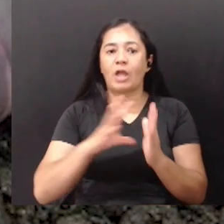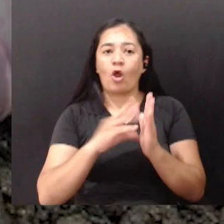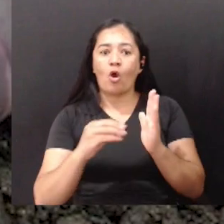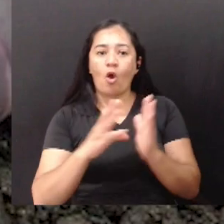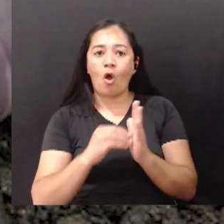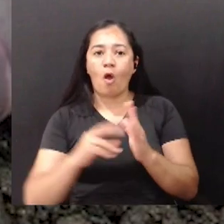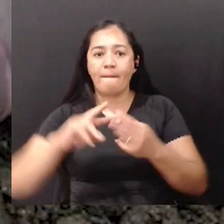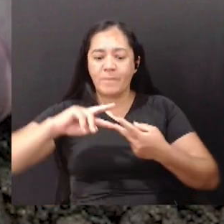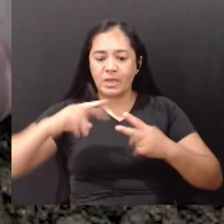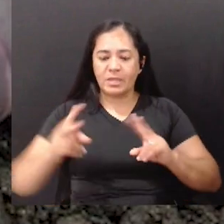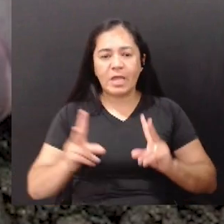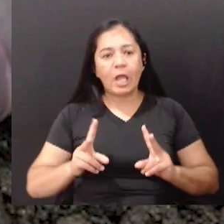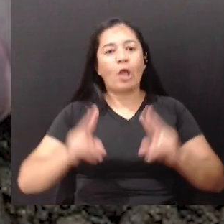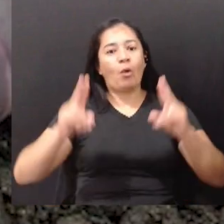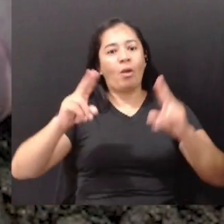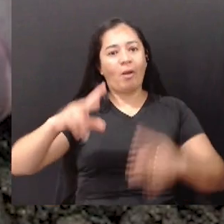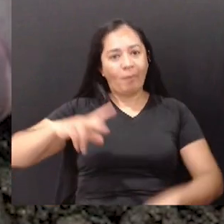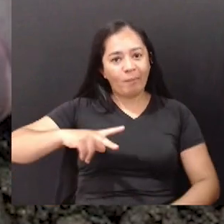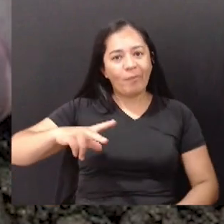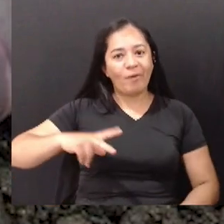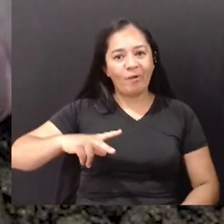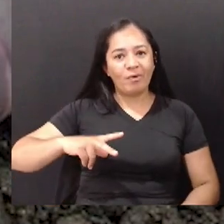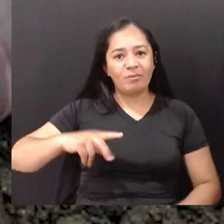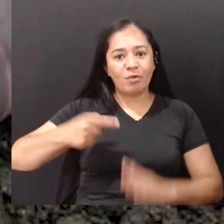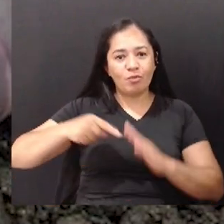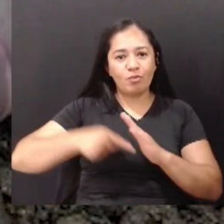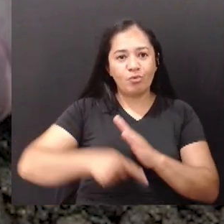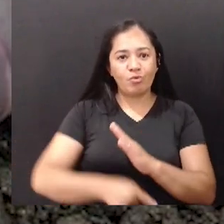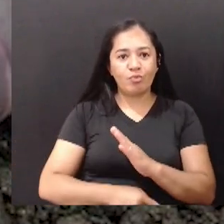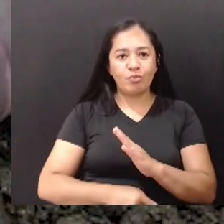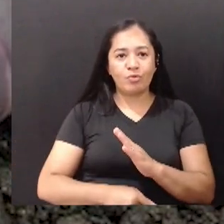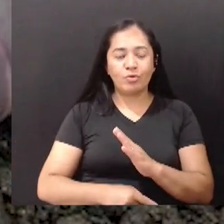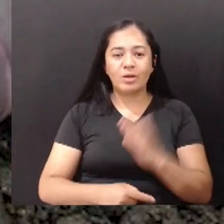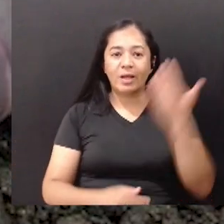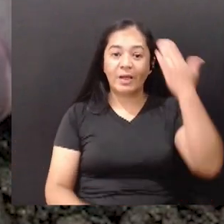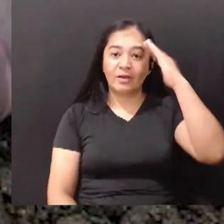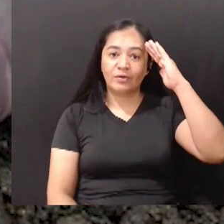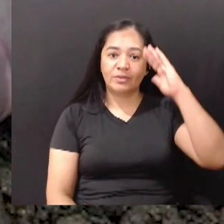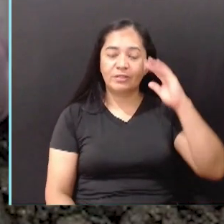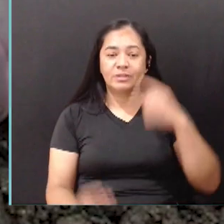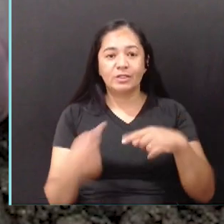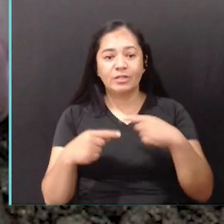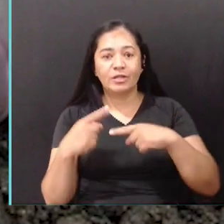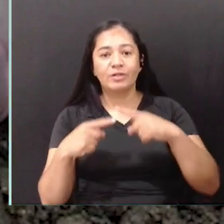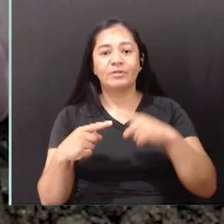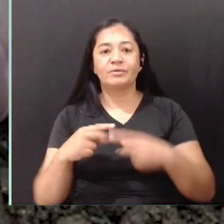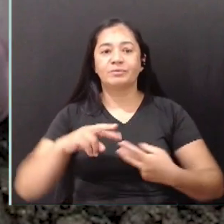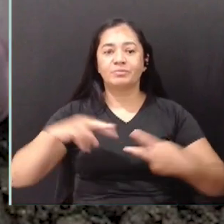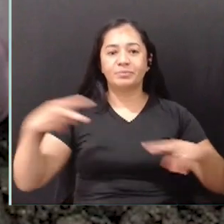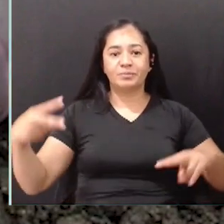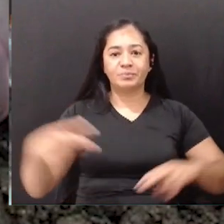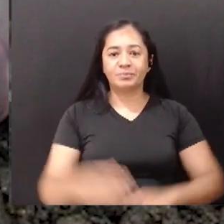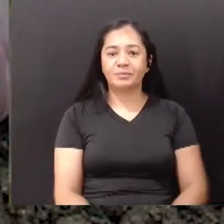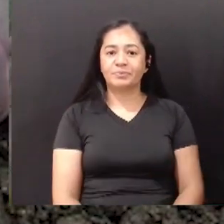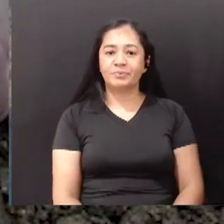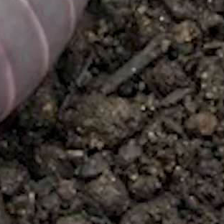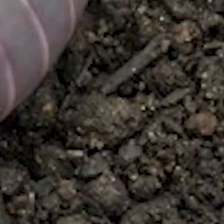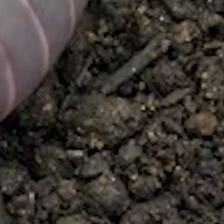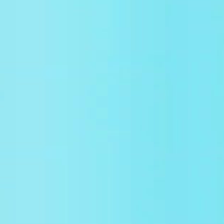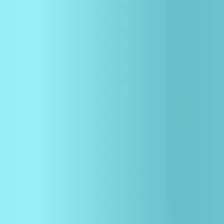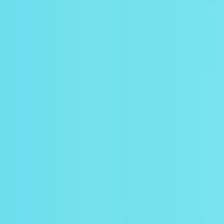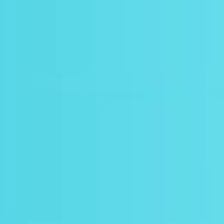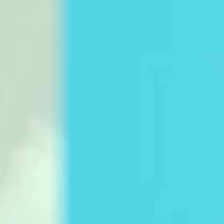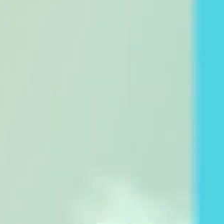são clones genéticos exatos de si mesma, aprofundando a compreensão entre a evolução dos genes.